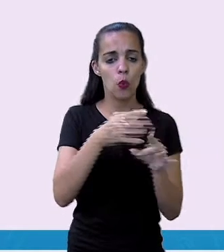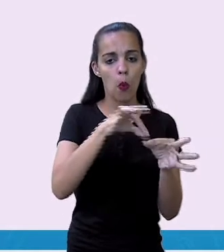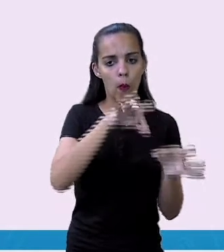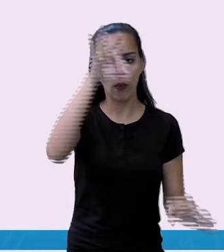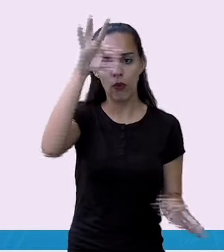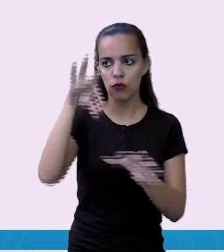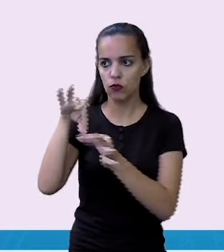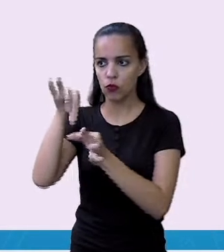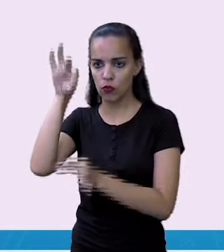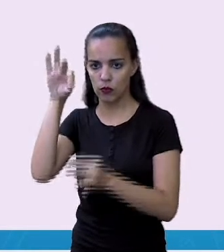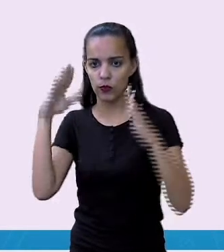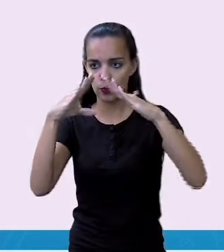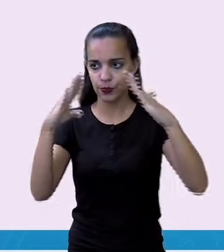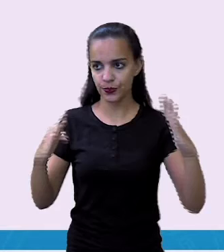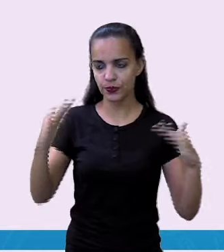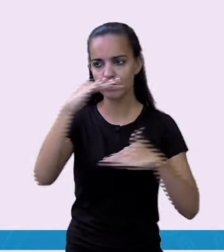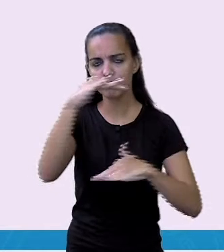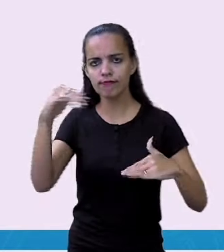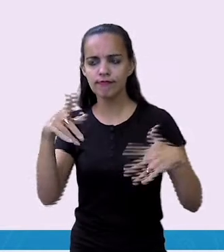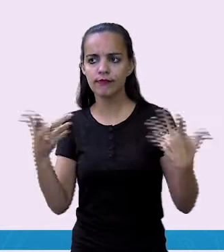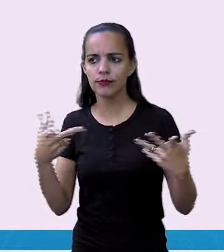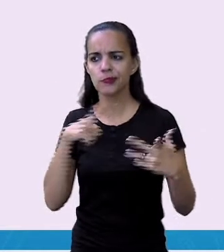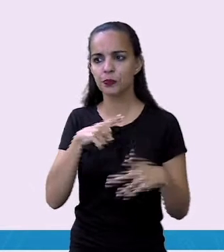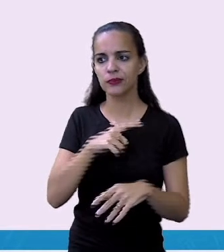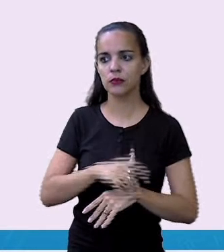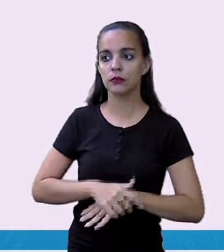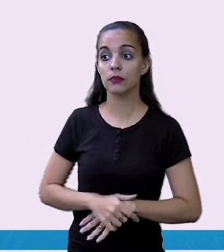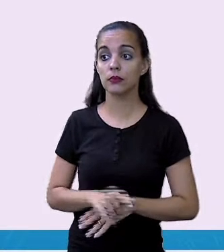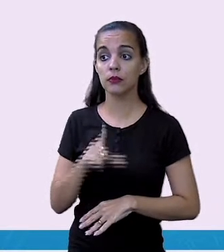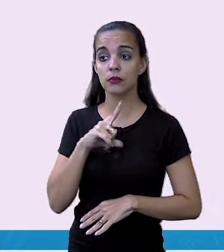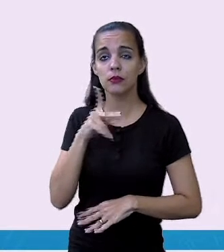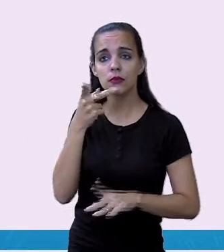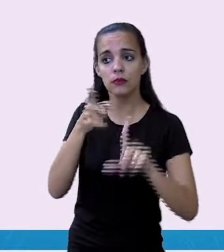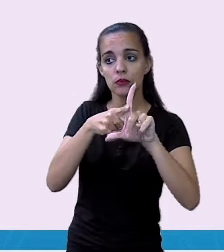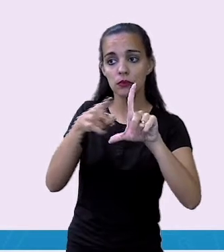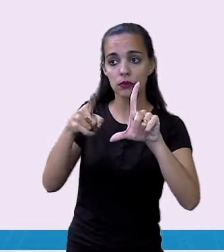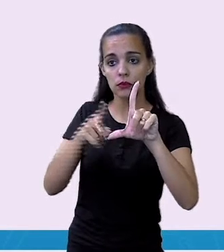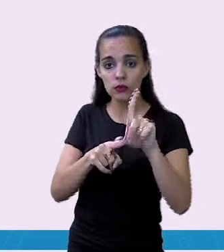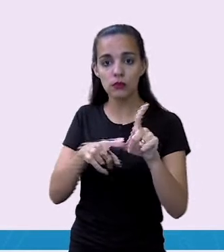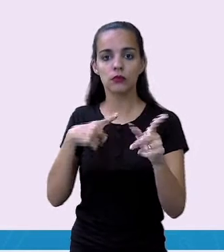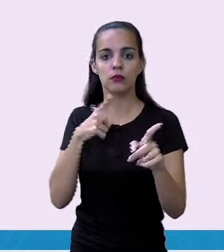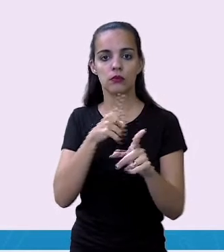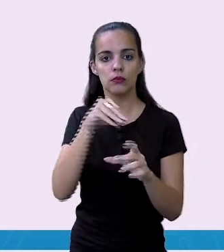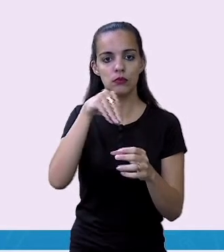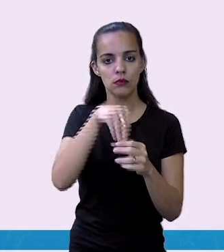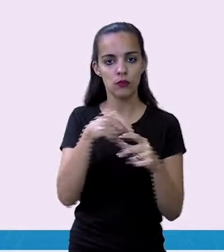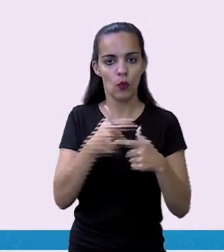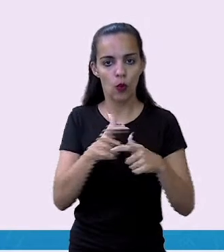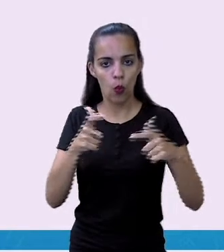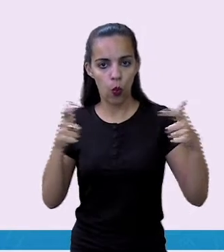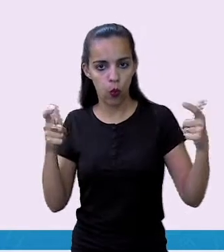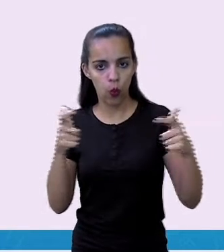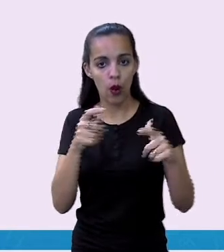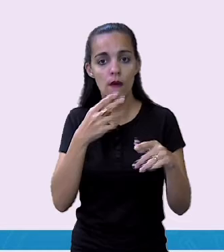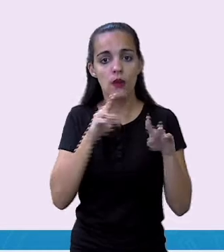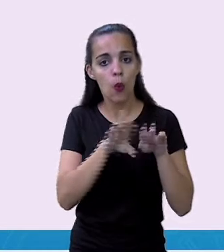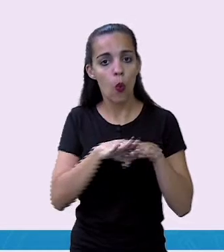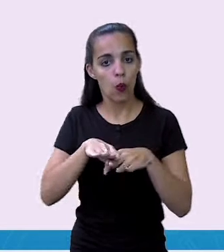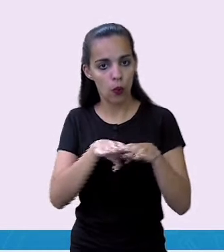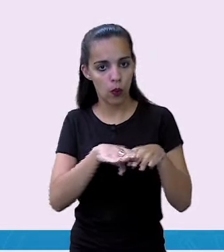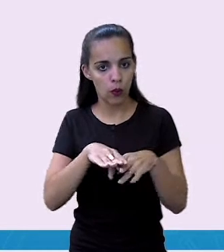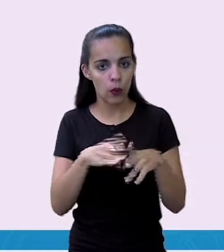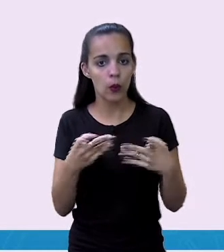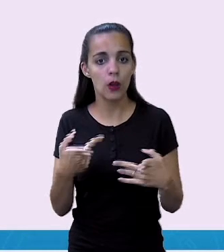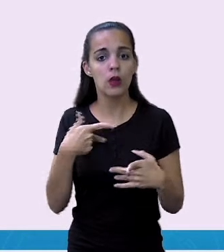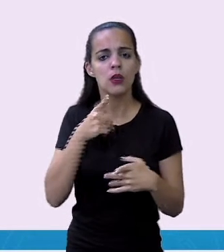a medida dos ângulos. Ângulos correspondentes, lados proporcionais. Para verificar